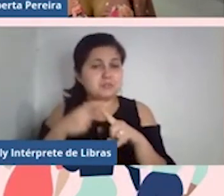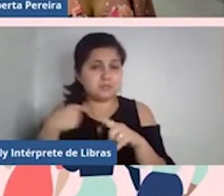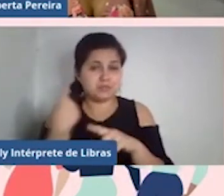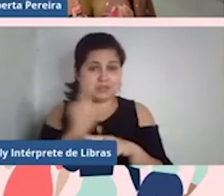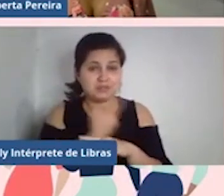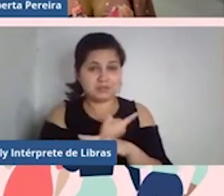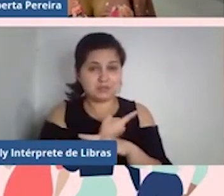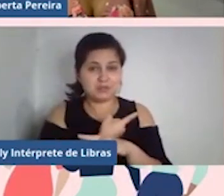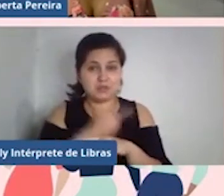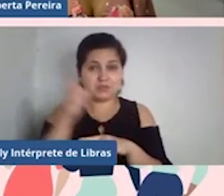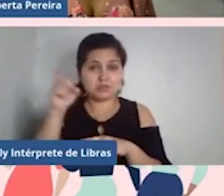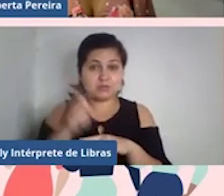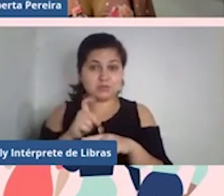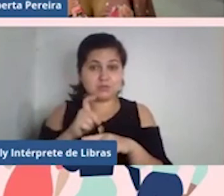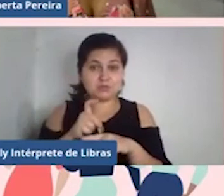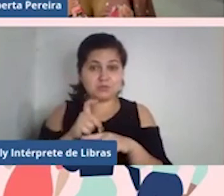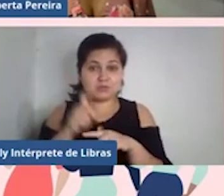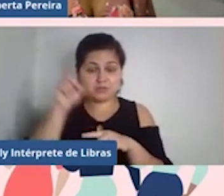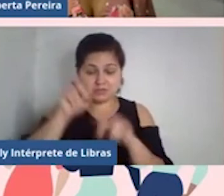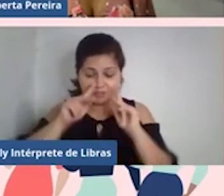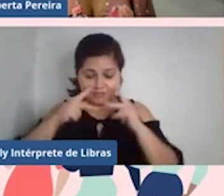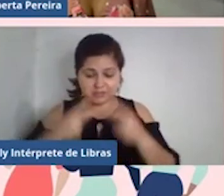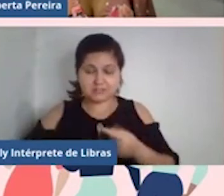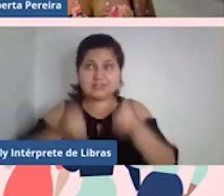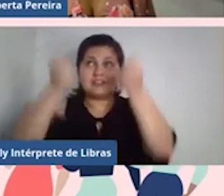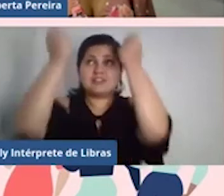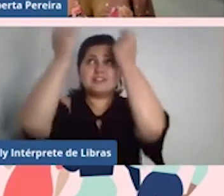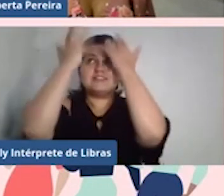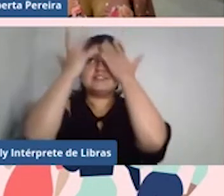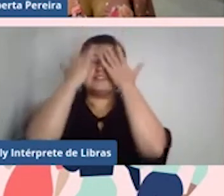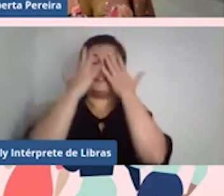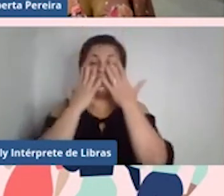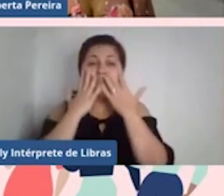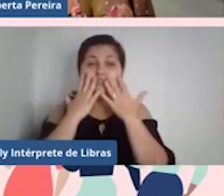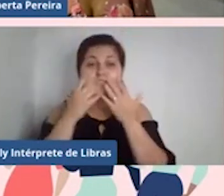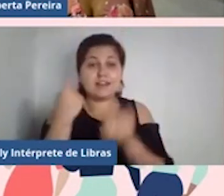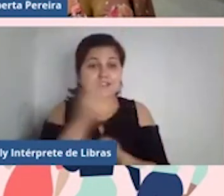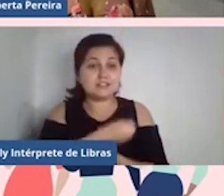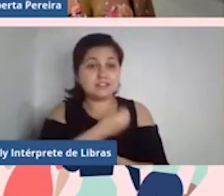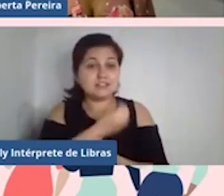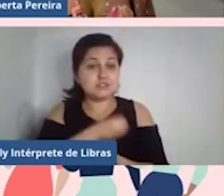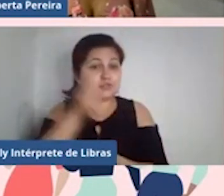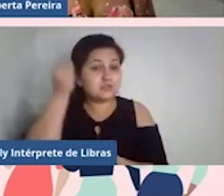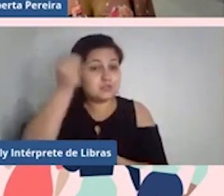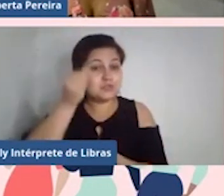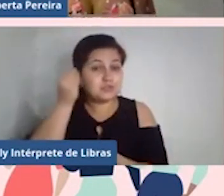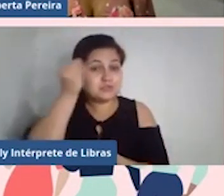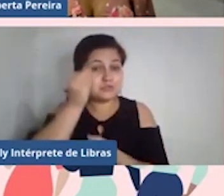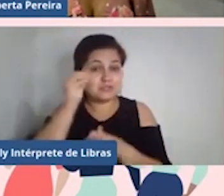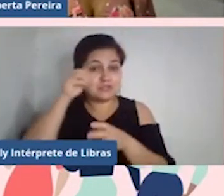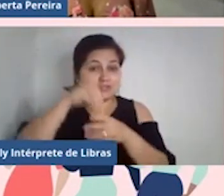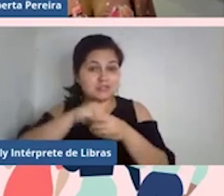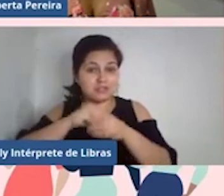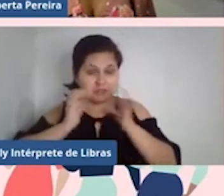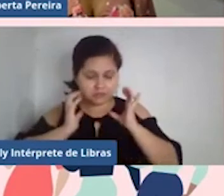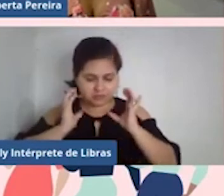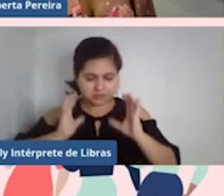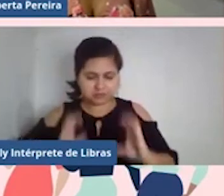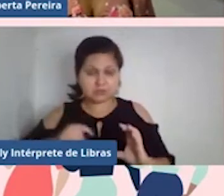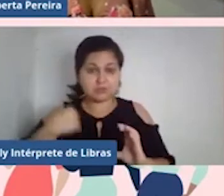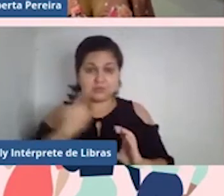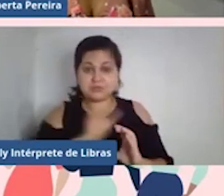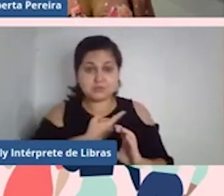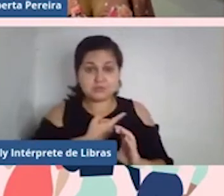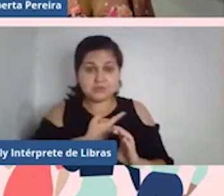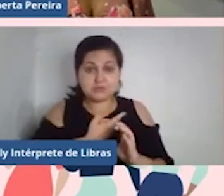nós somos seres abençoados, né? A gente vive experiências dentro do nosso corpo que